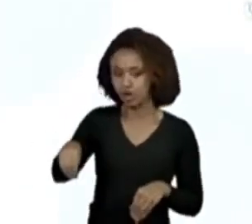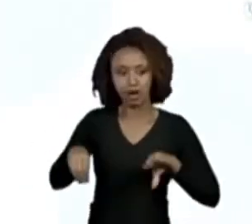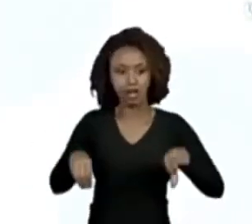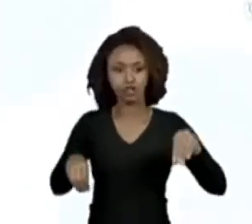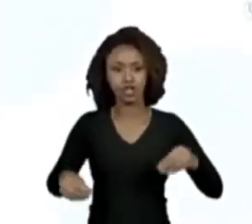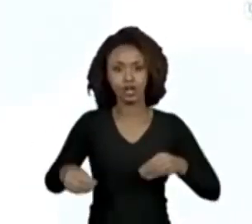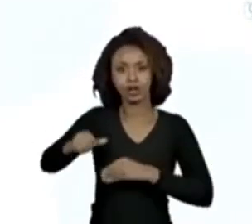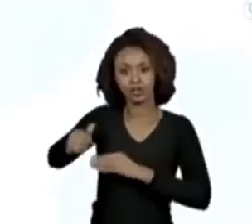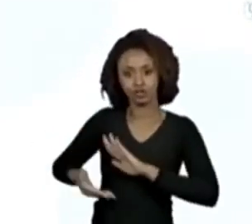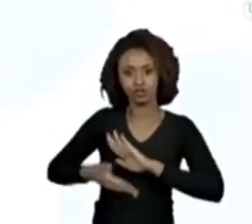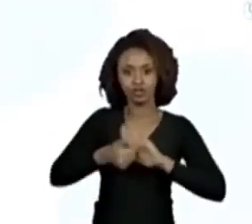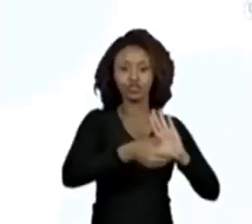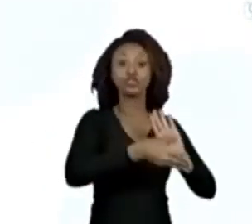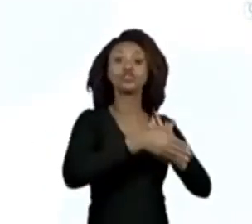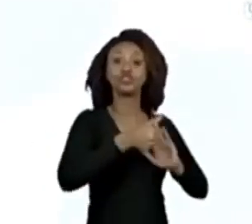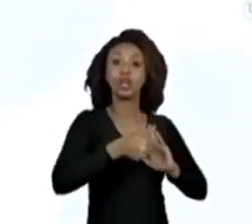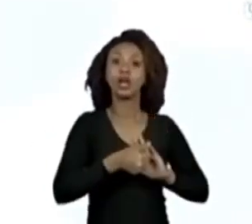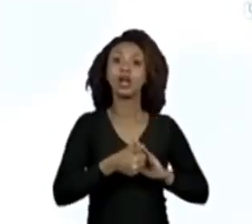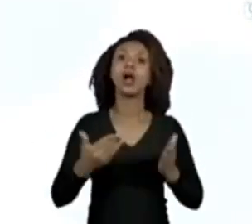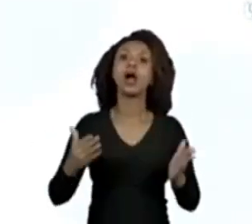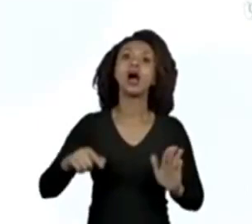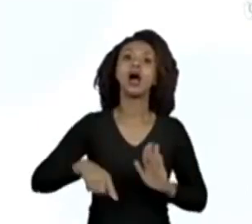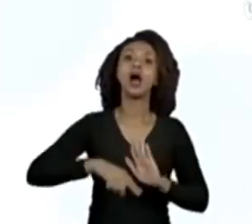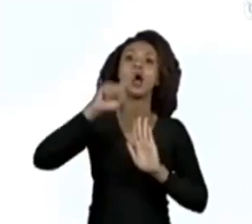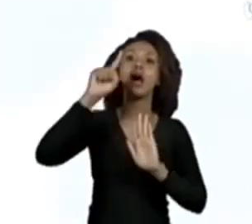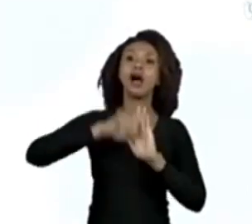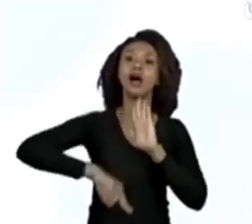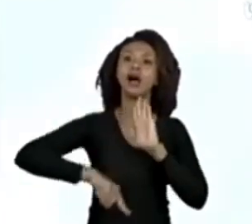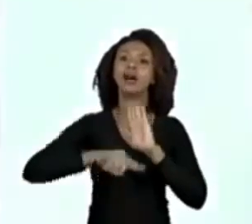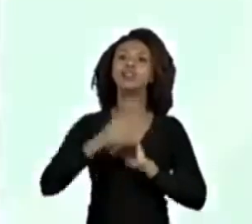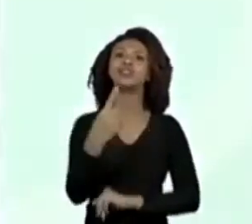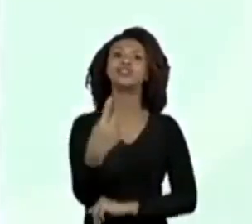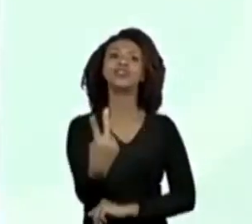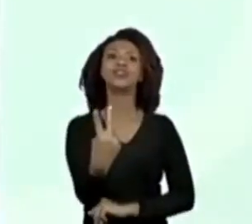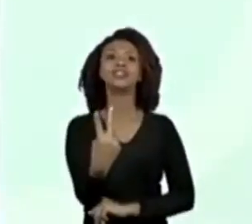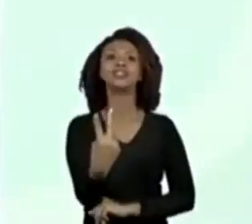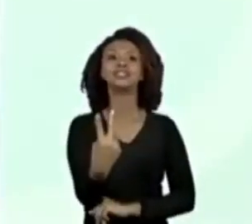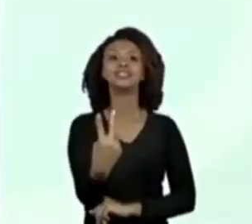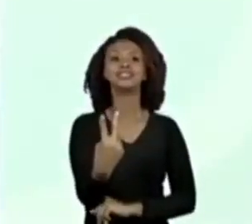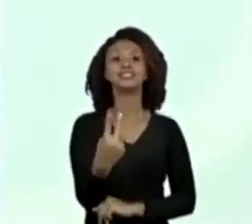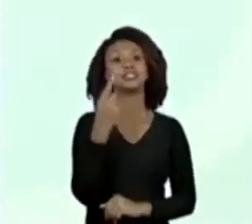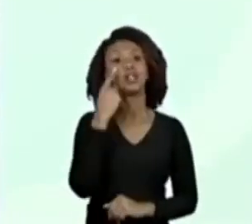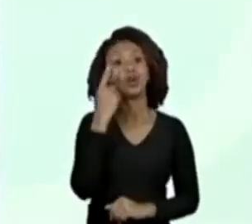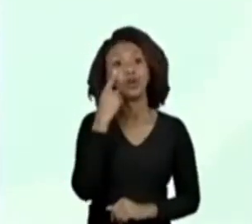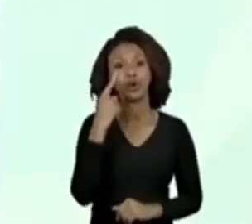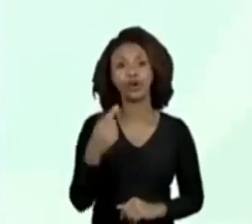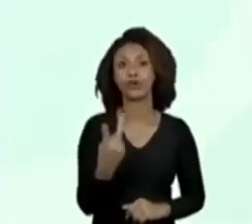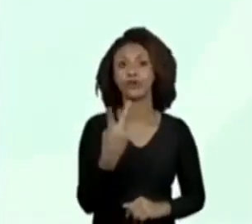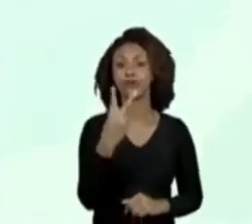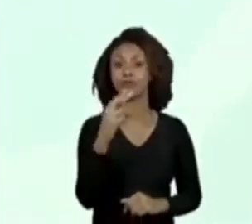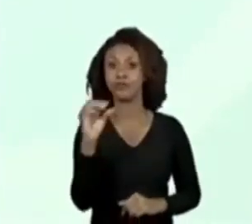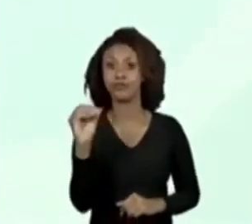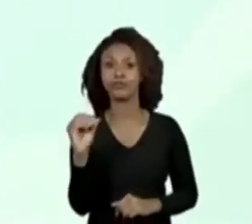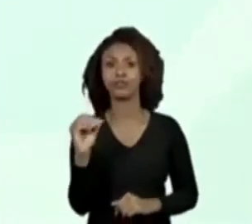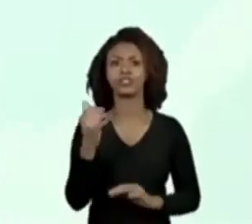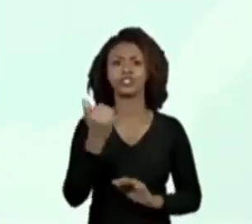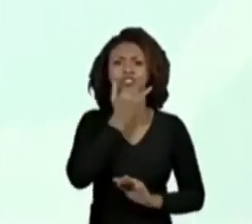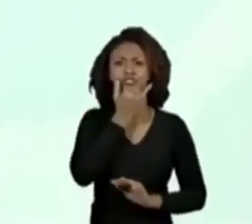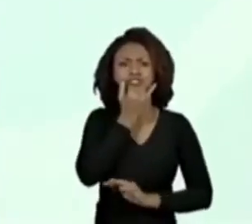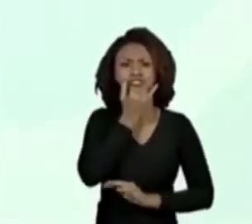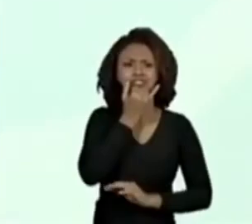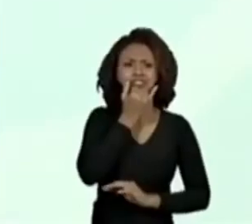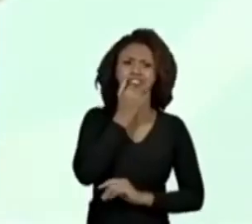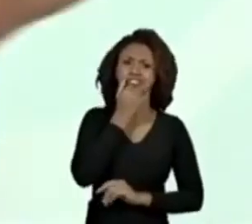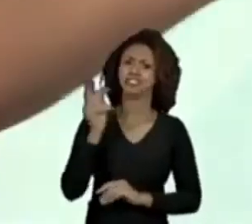ficaria, né, menos 2 aqui, 20 menos um pão de uma assadeira. Oxi,